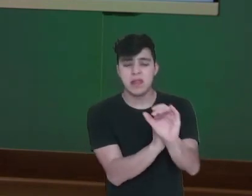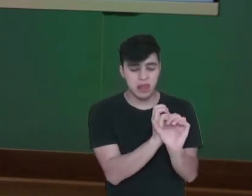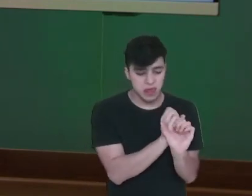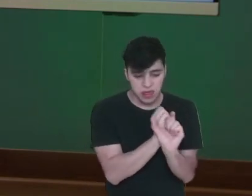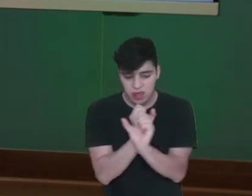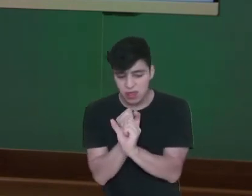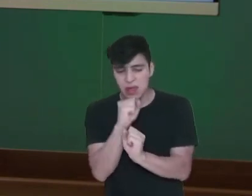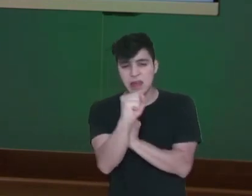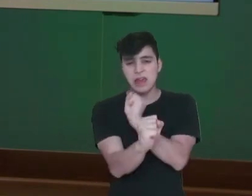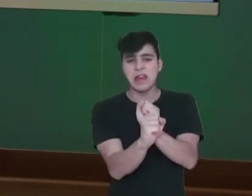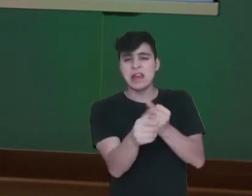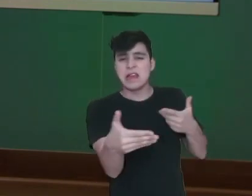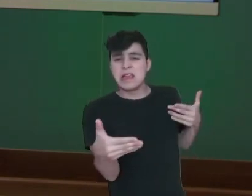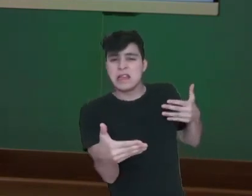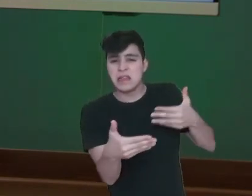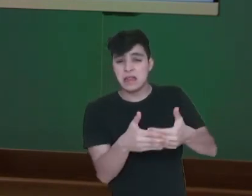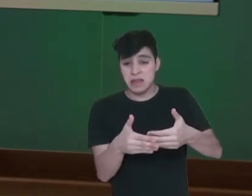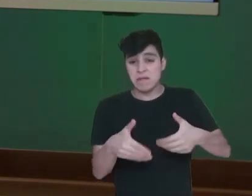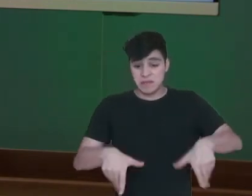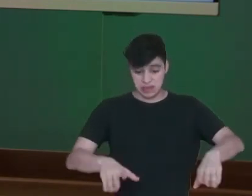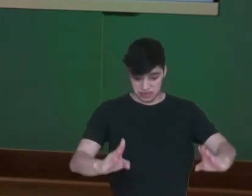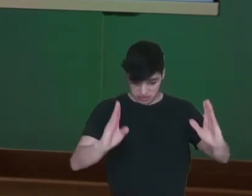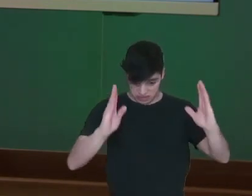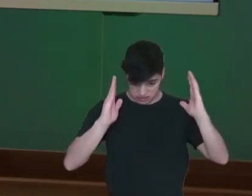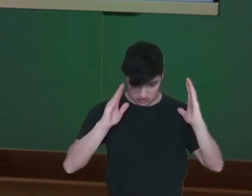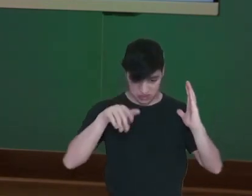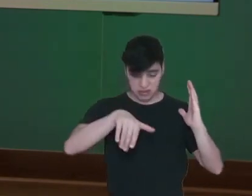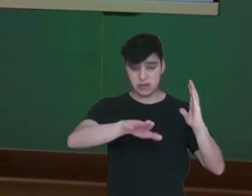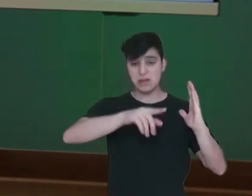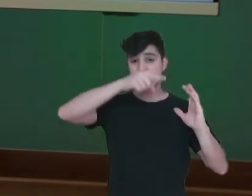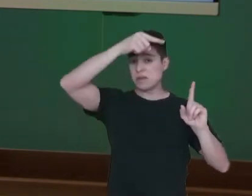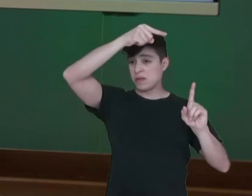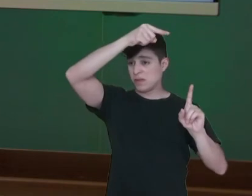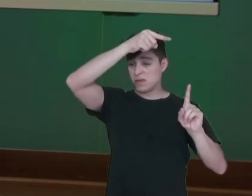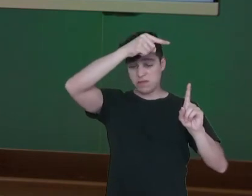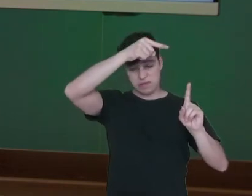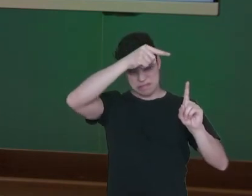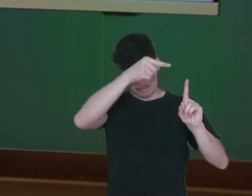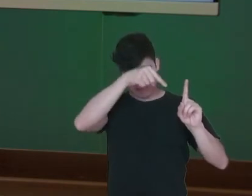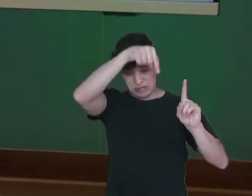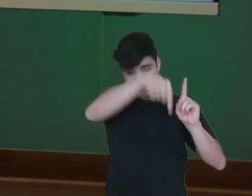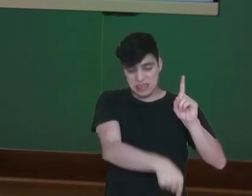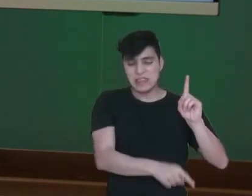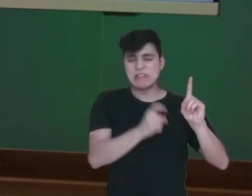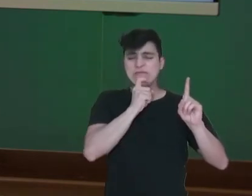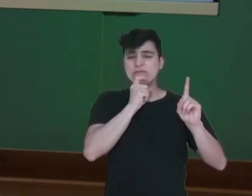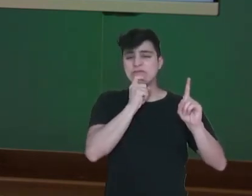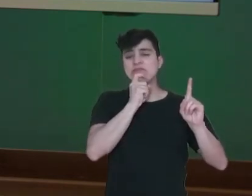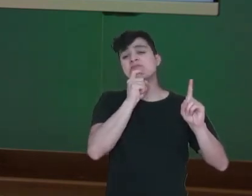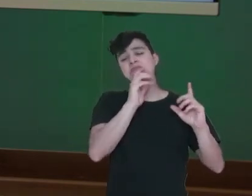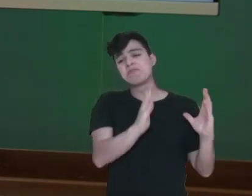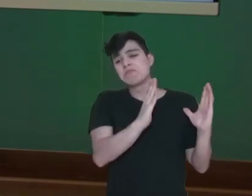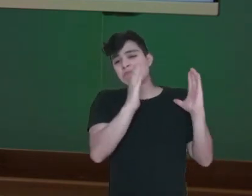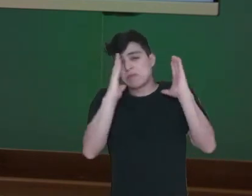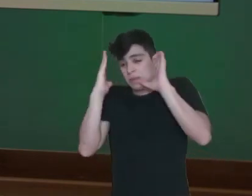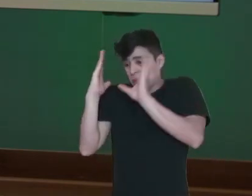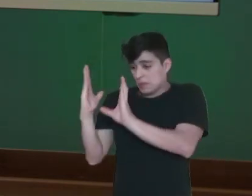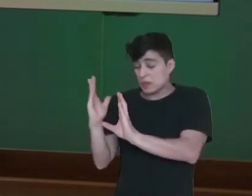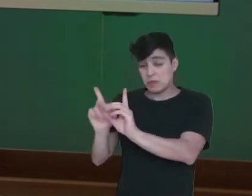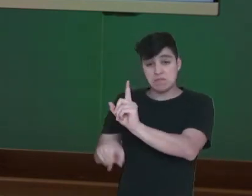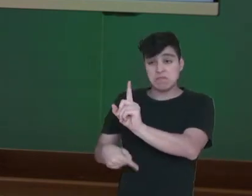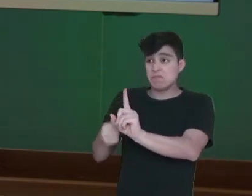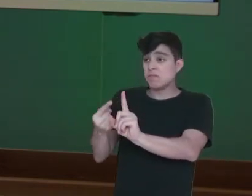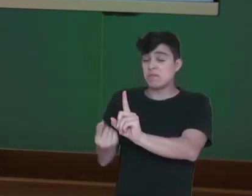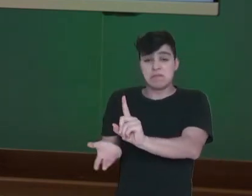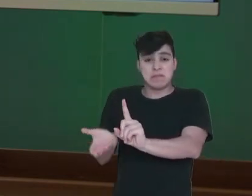média do ano todo. Tem períodos com temperaturas muito mais baixas do que essas e alguns períodos com temperaturas mais altas